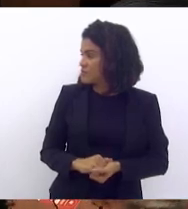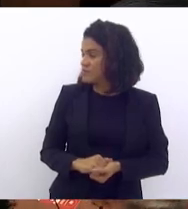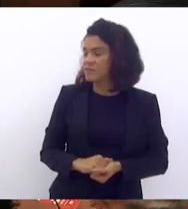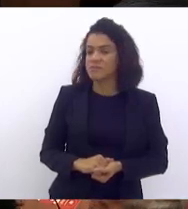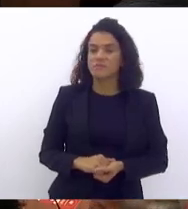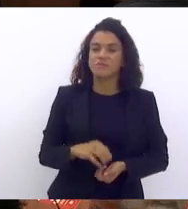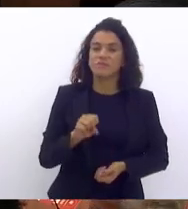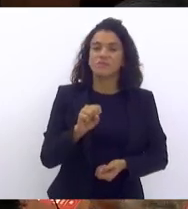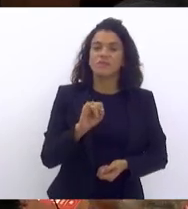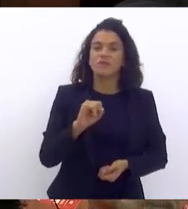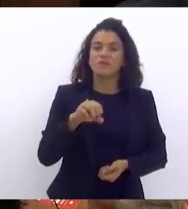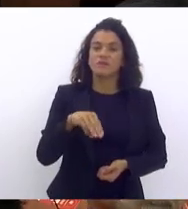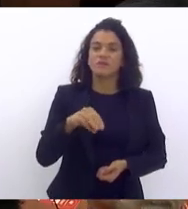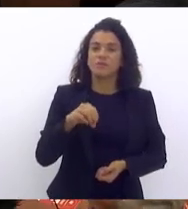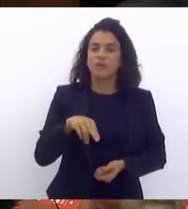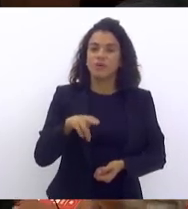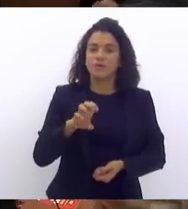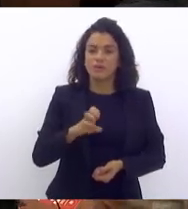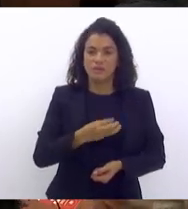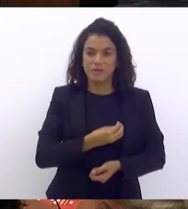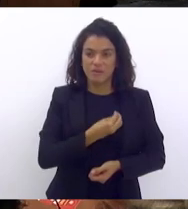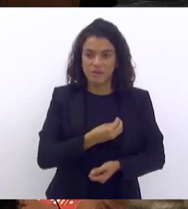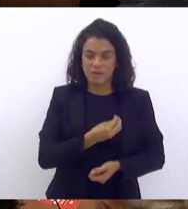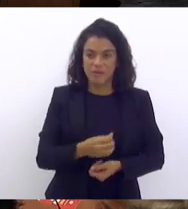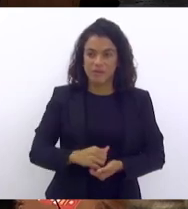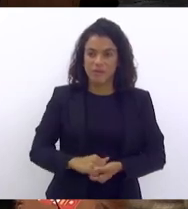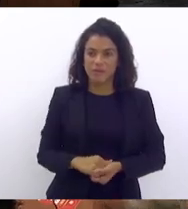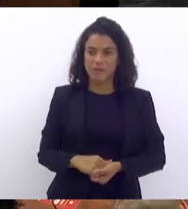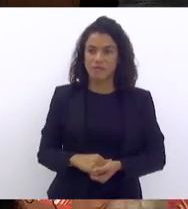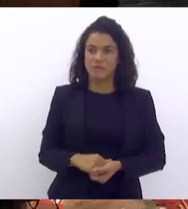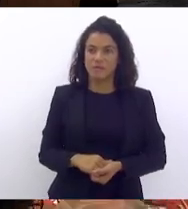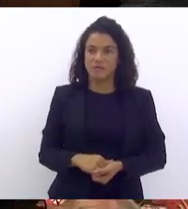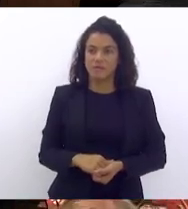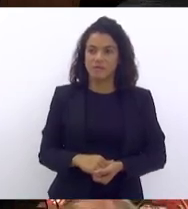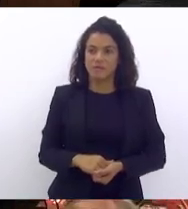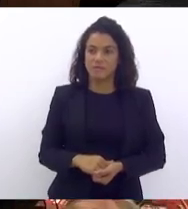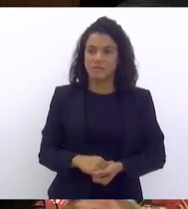Simone tá aqui? Ah, tá.